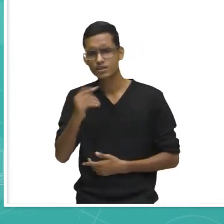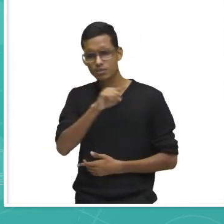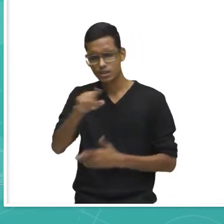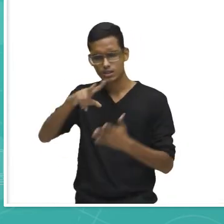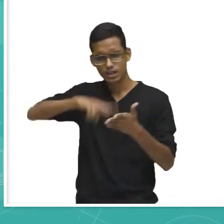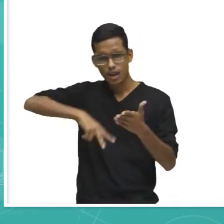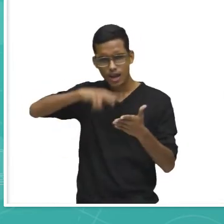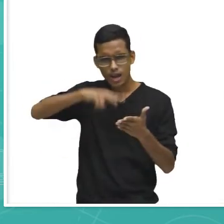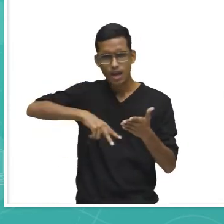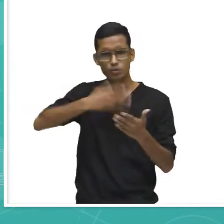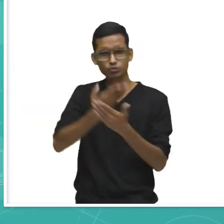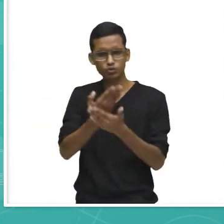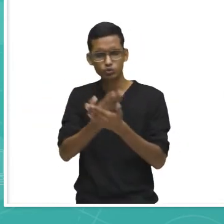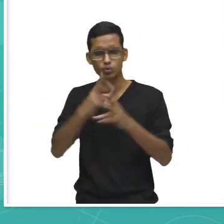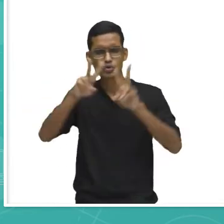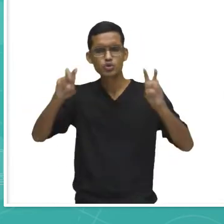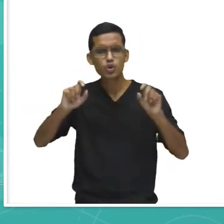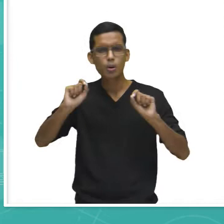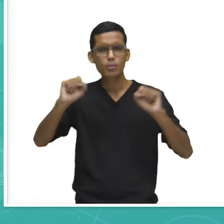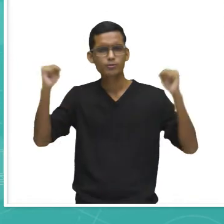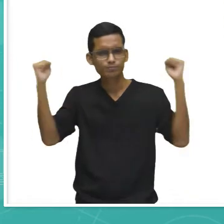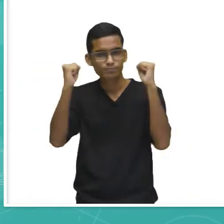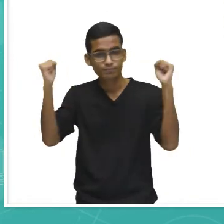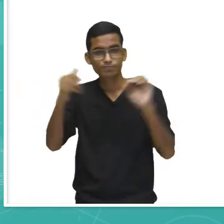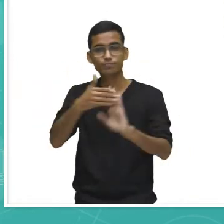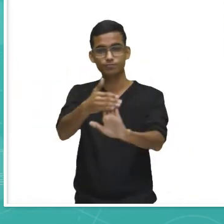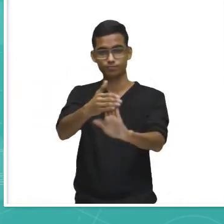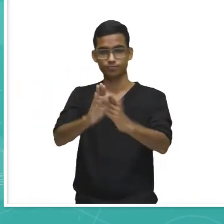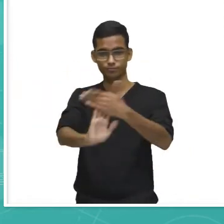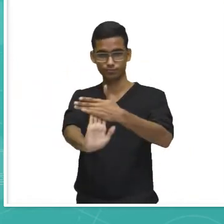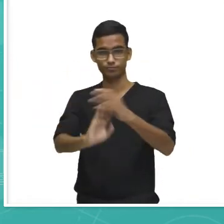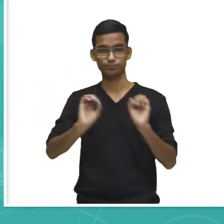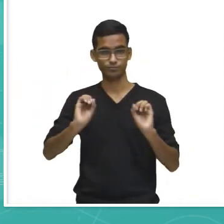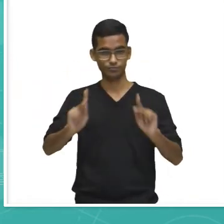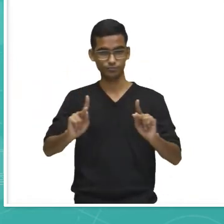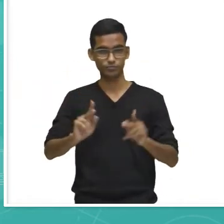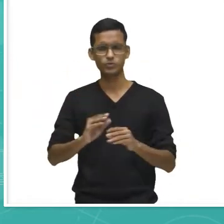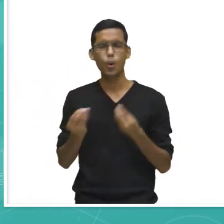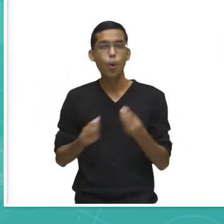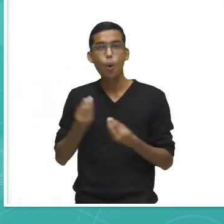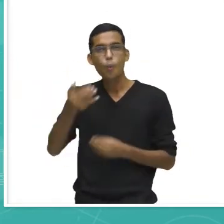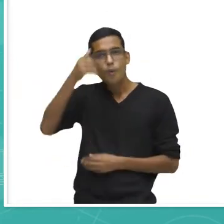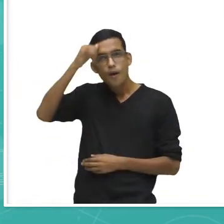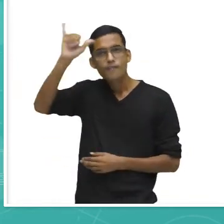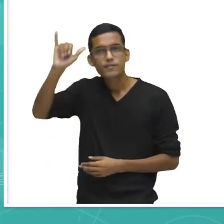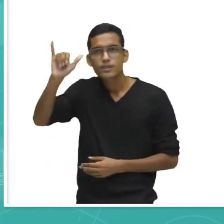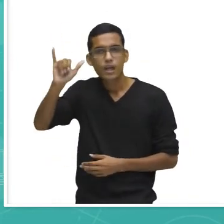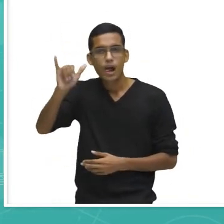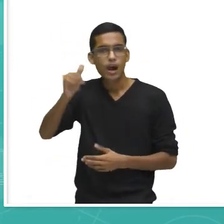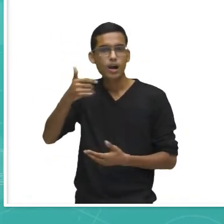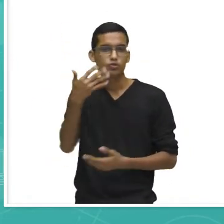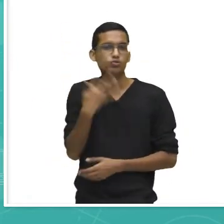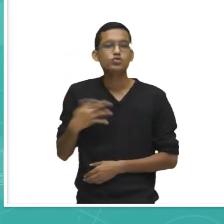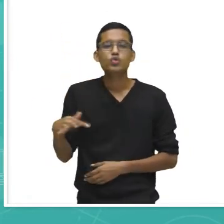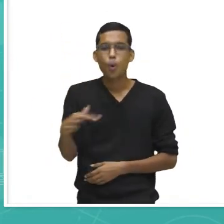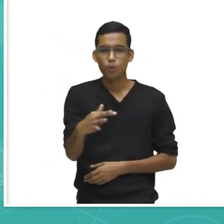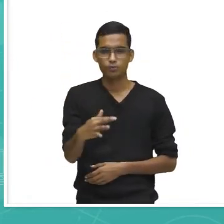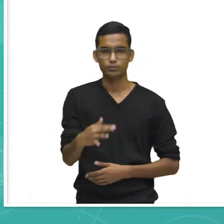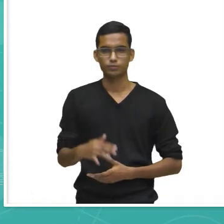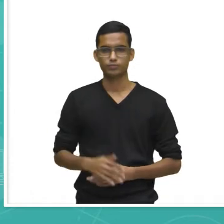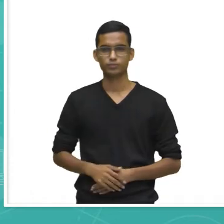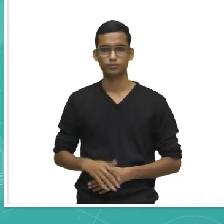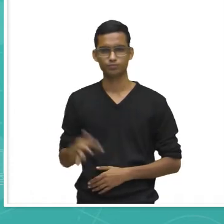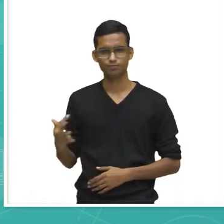vocês podem aí falar para eles, tá? E aí, como é que a gente pode prevenir esse DORT? Vamos lá? Então, olha